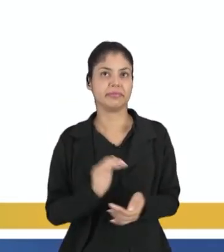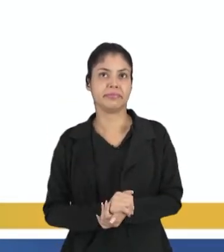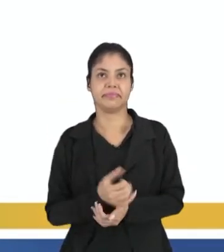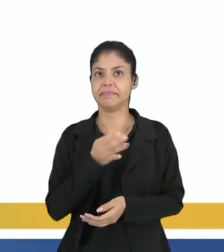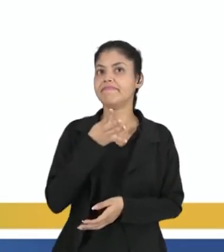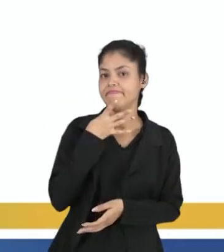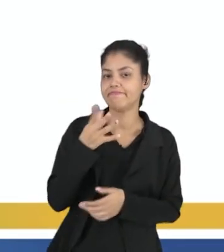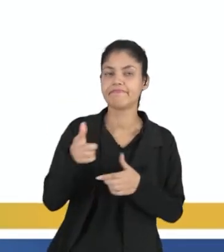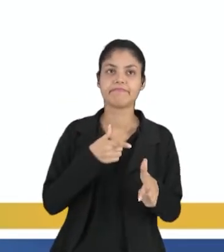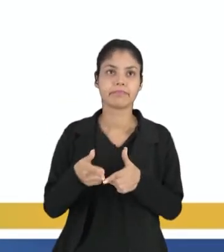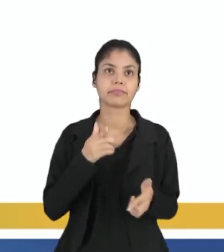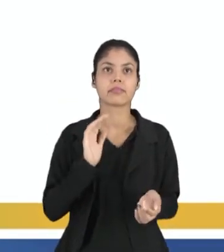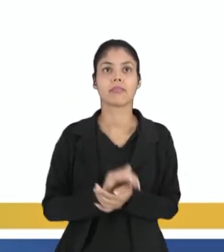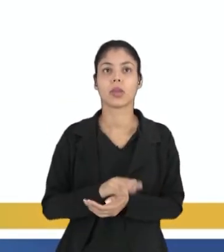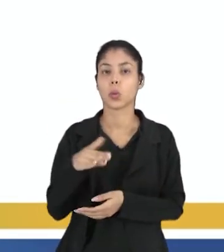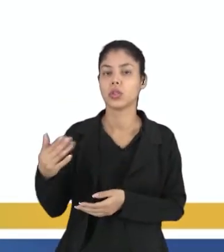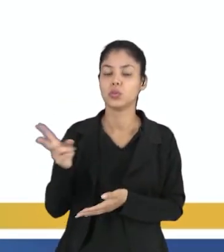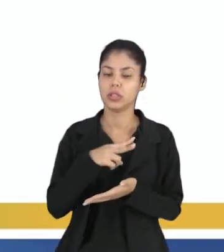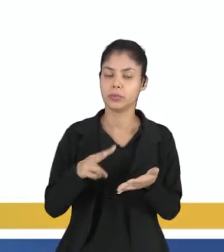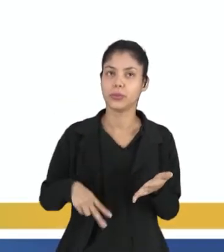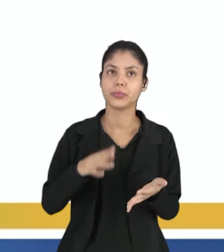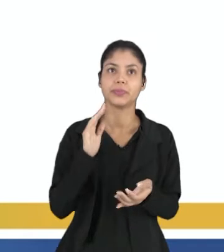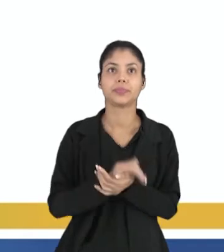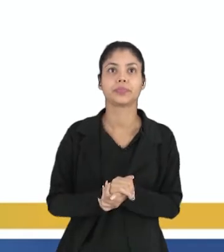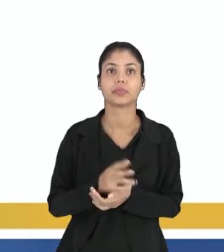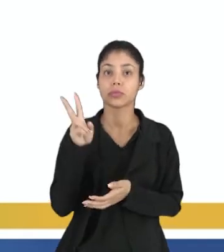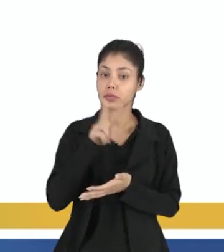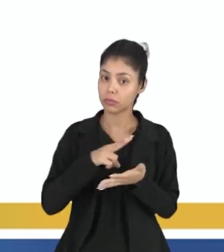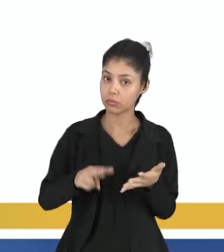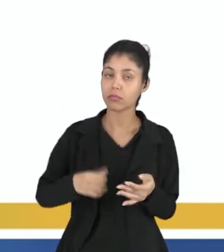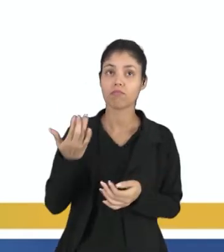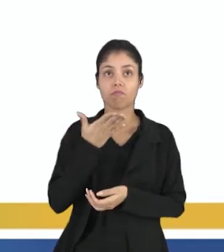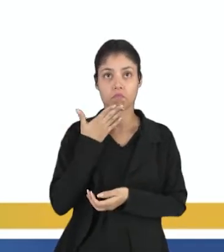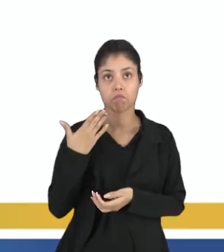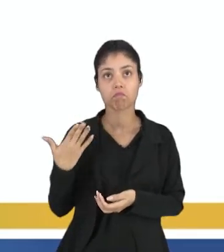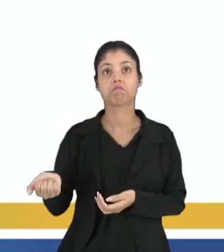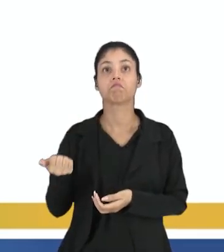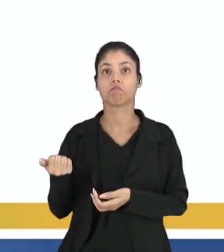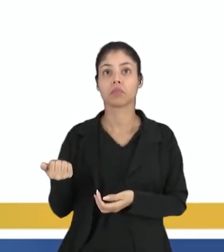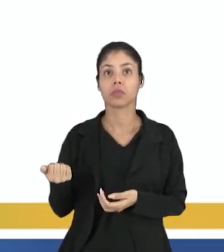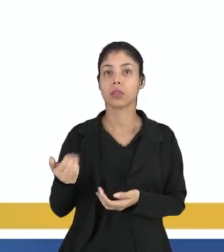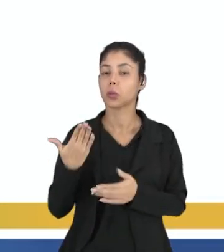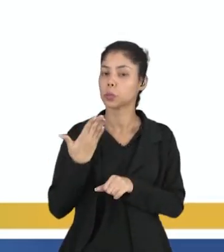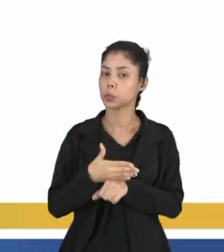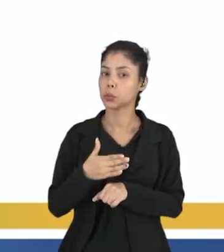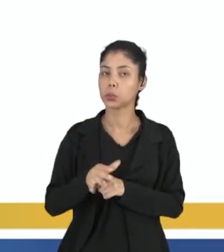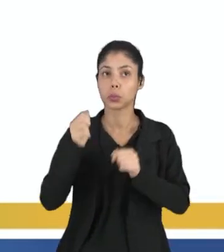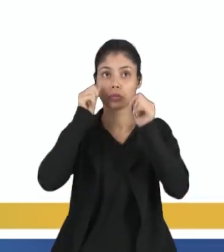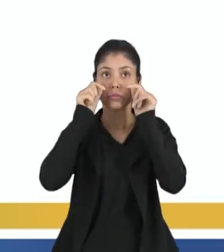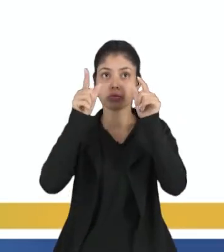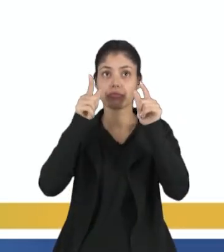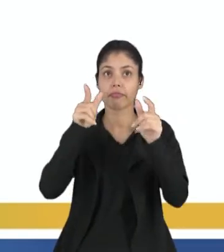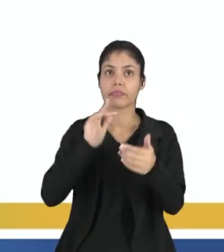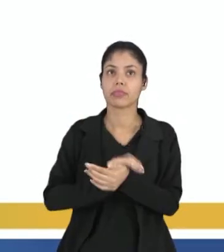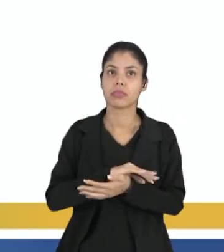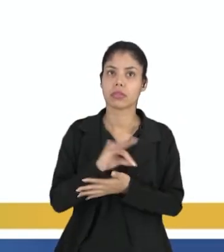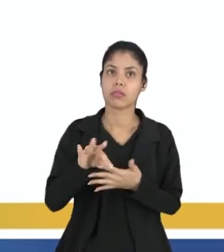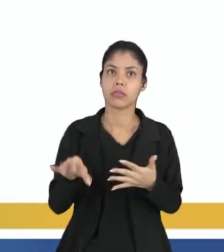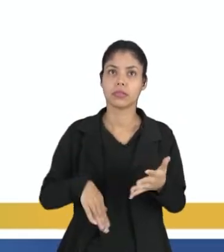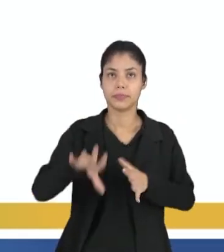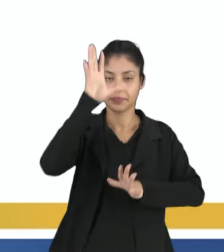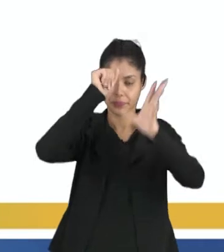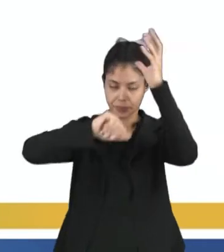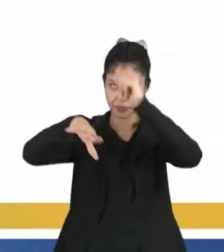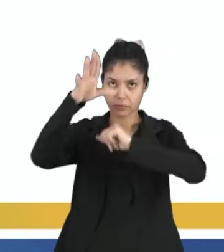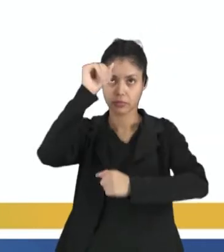são bastante trabalhadas enquanto lemos. Ler é um excelente treino de atenção e um